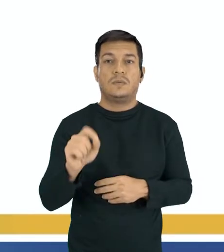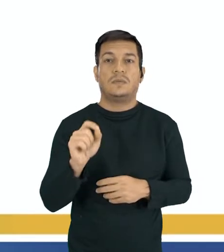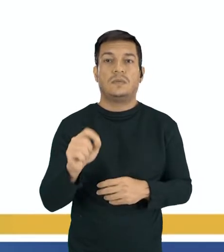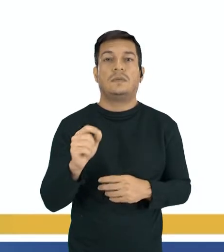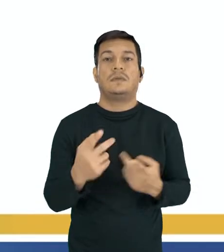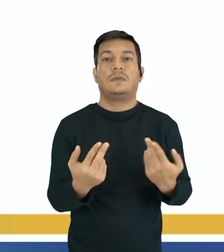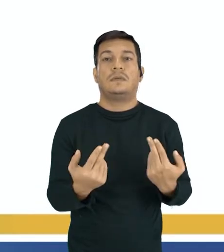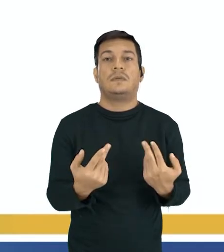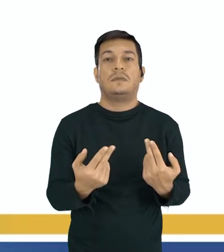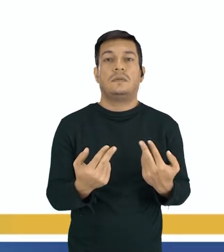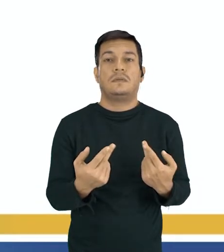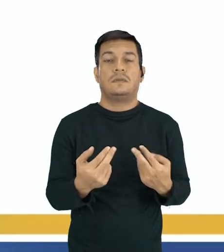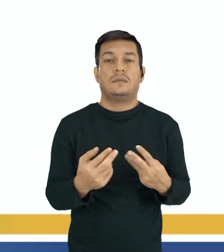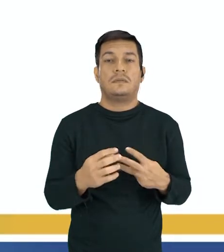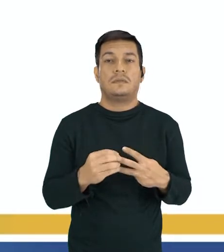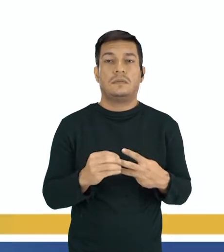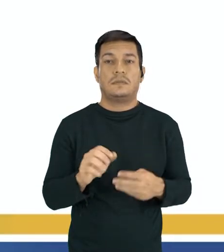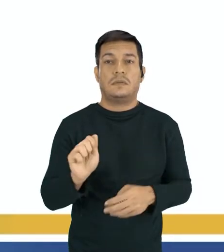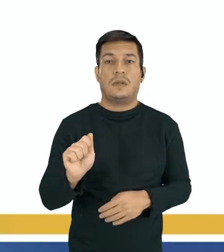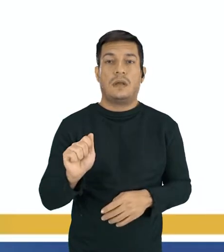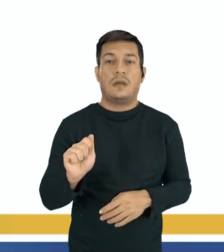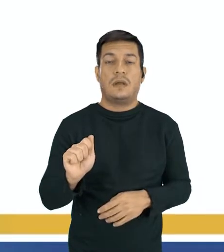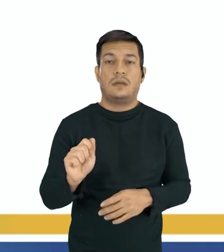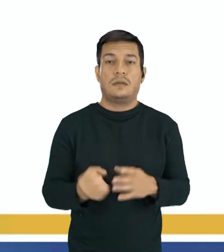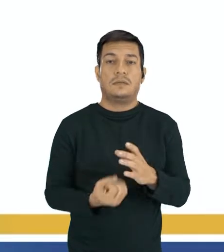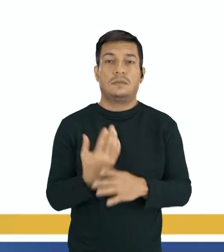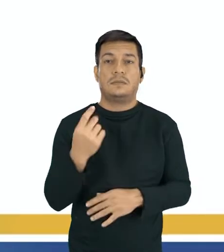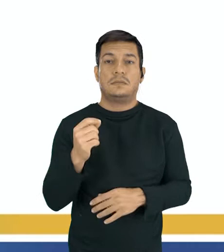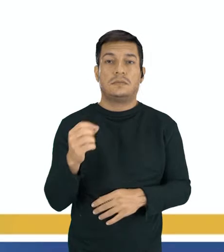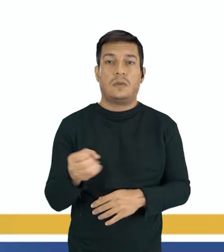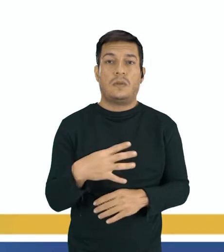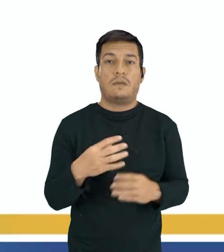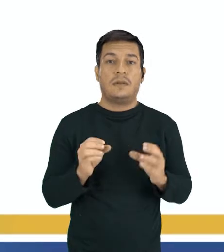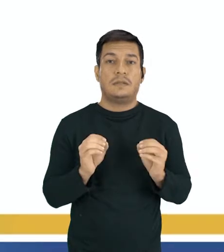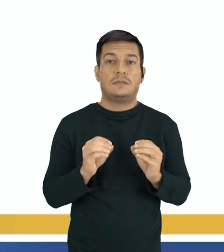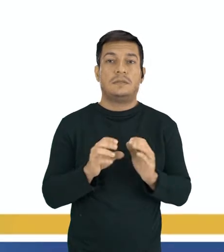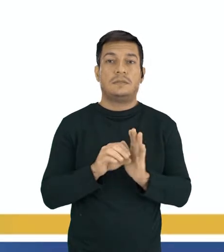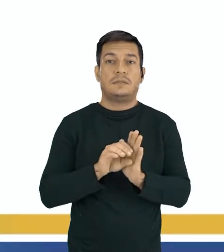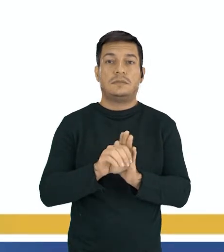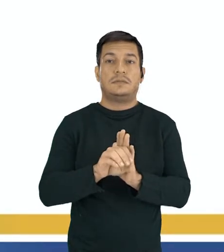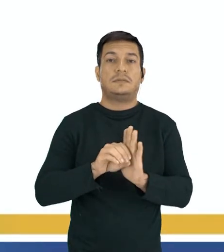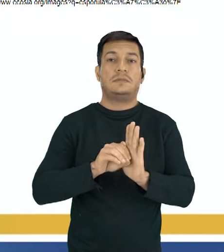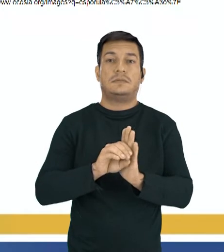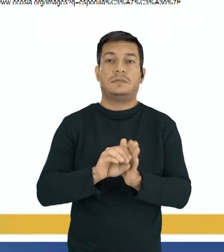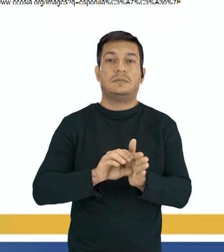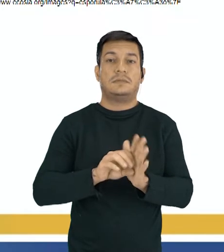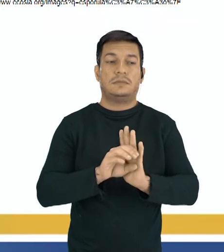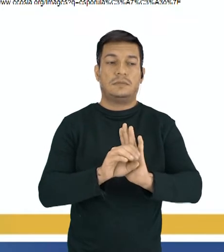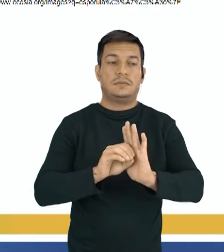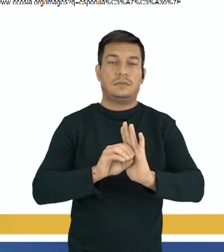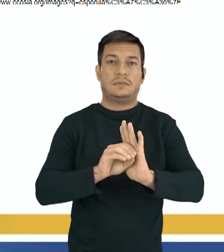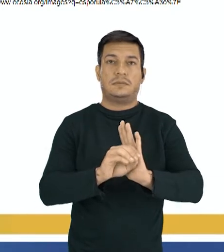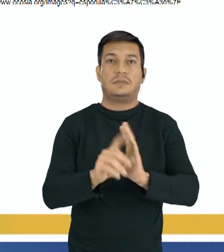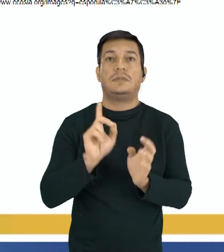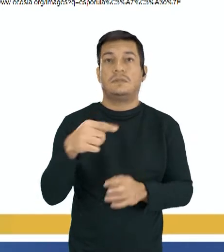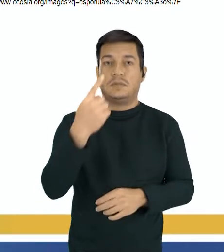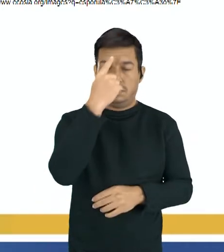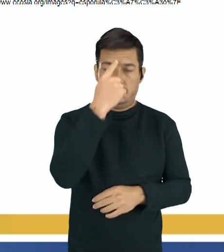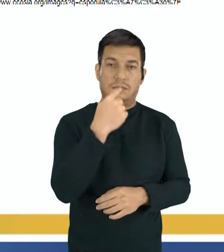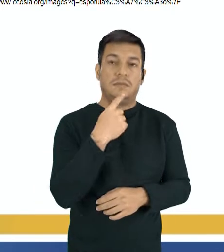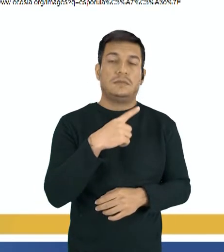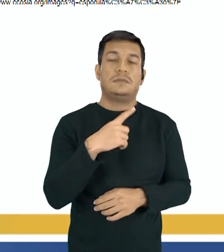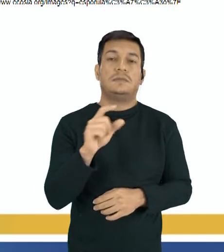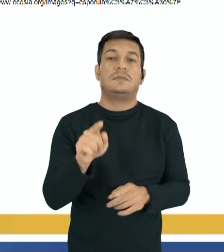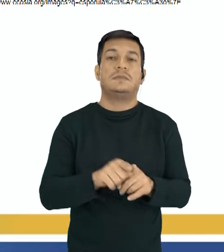exatamente iguais à célula A que deu origem a essas novas bactérias. Na próxima imagem,